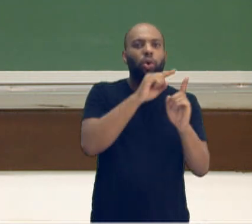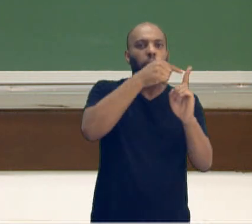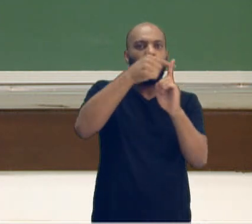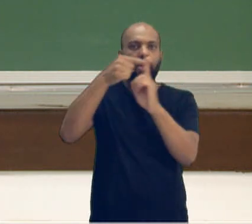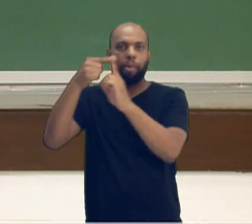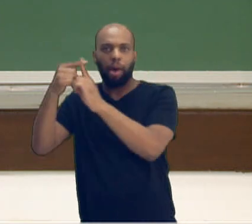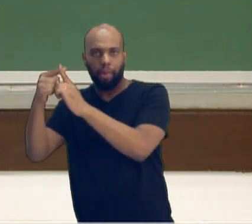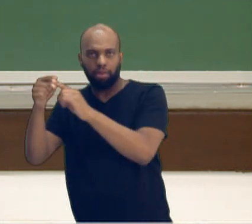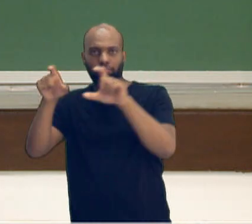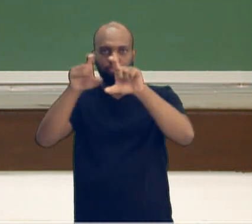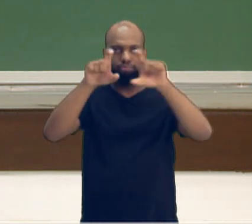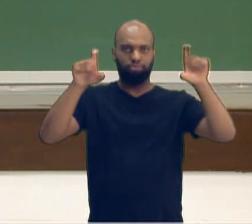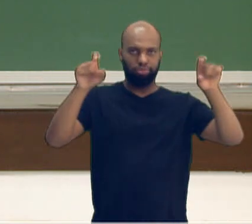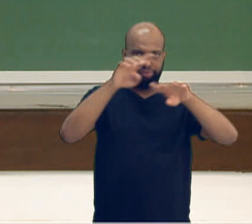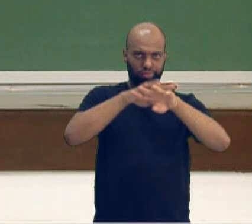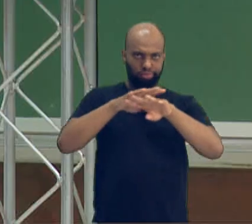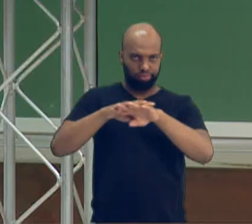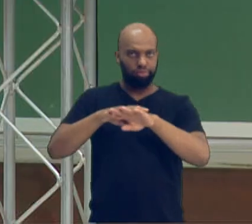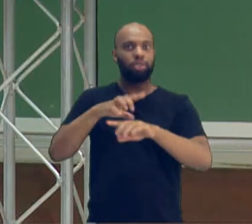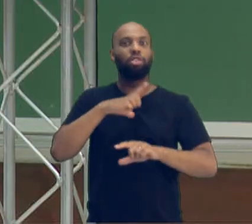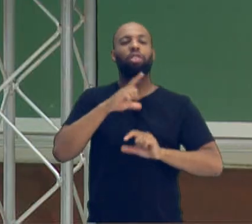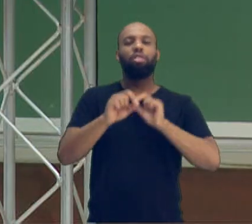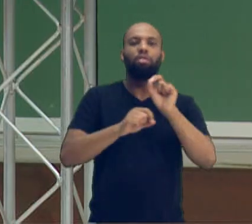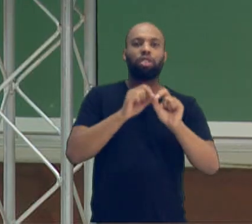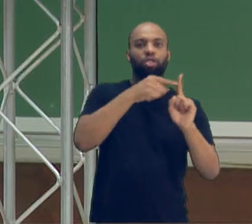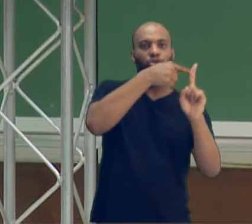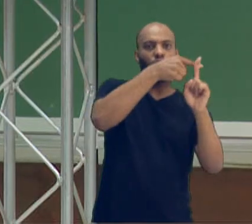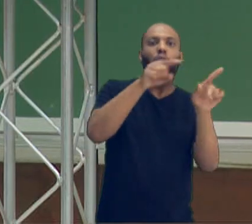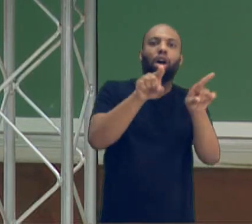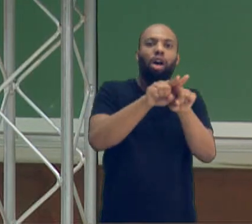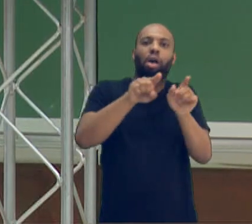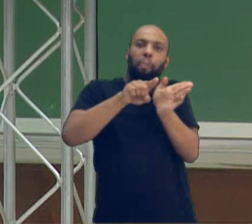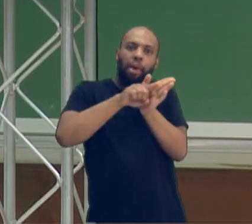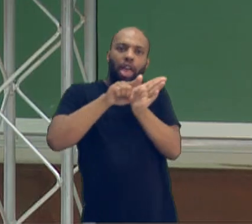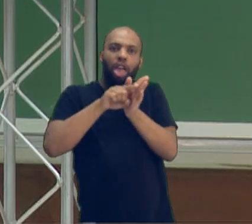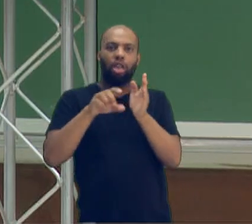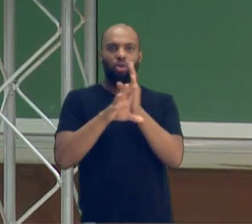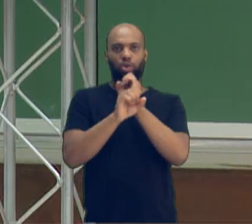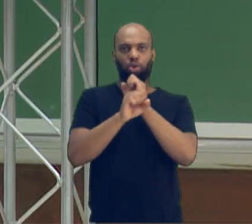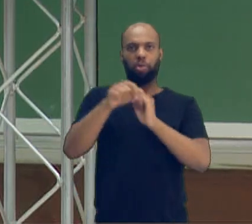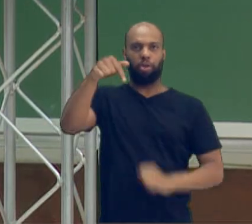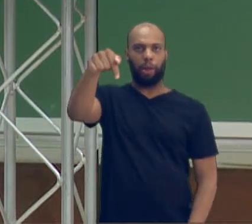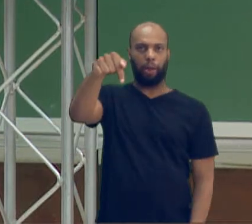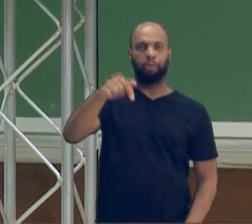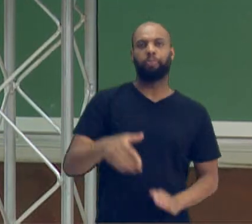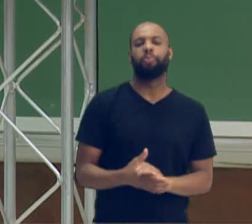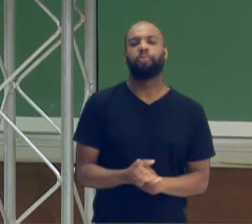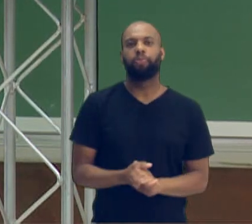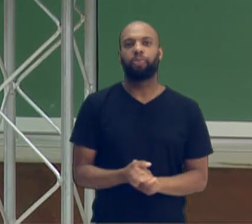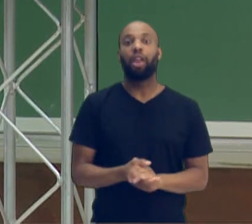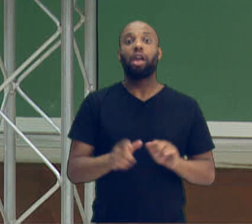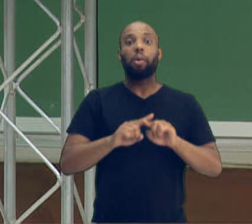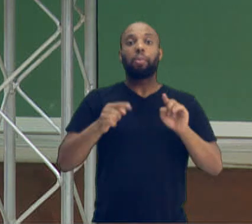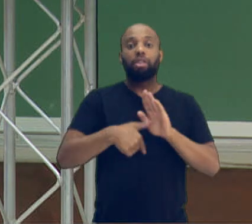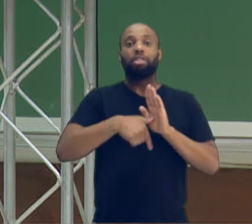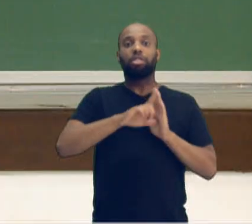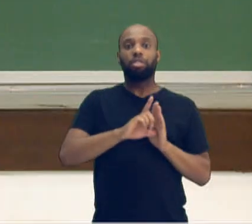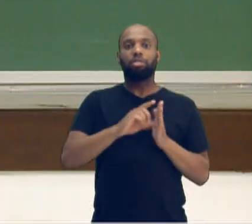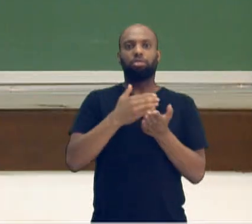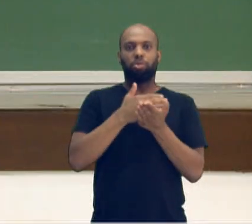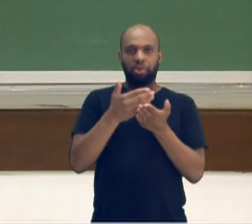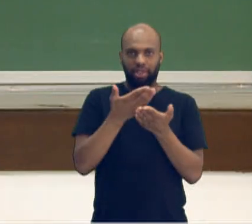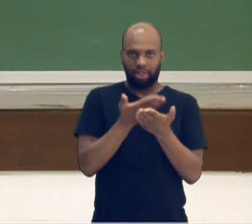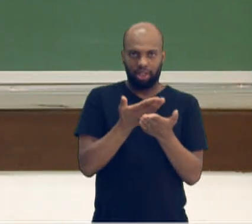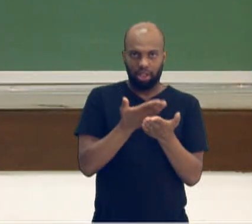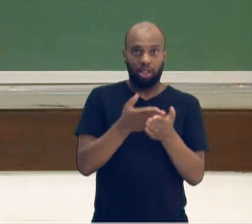algébrica, né? Onde a gente trabalhava com a soma e subtração de números racionais. Antes da gente dar início à nossa aula, a gente vai